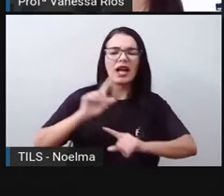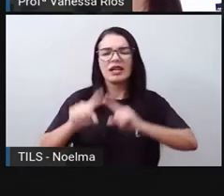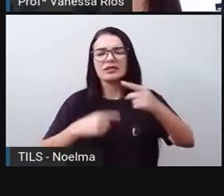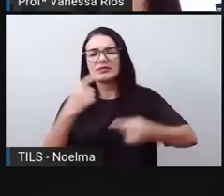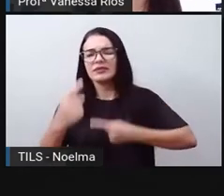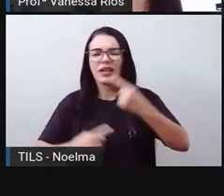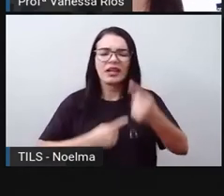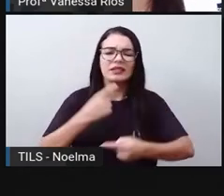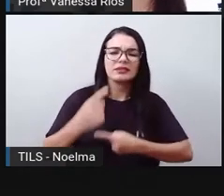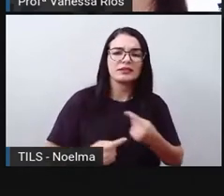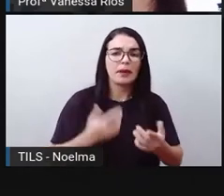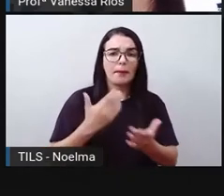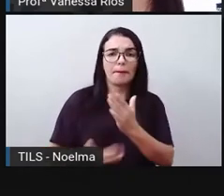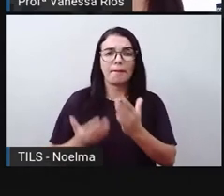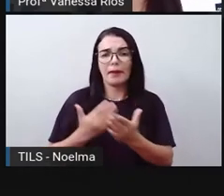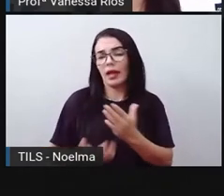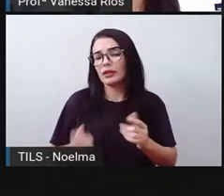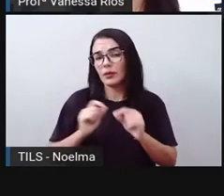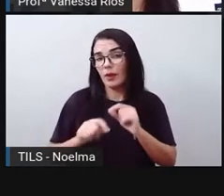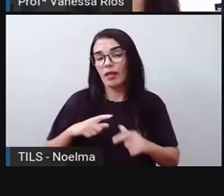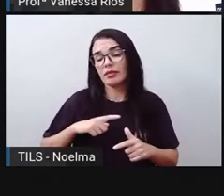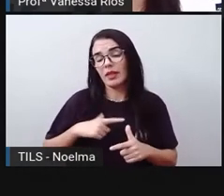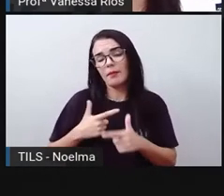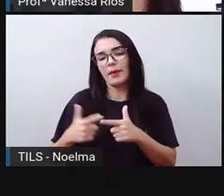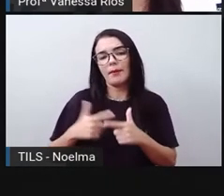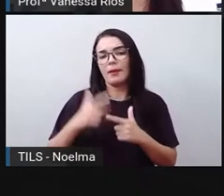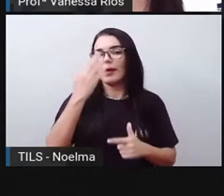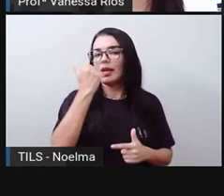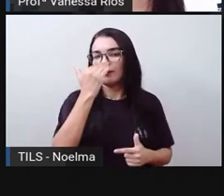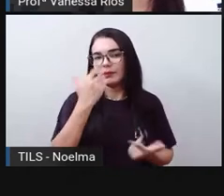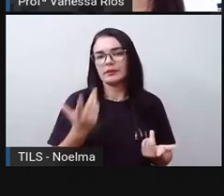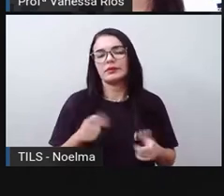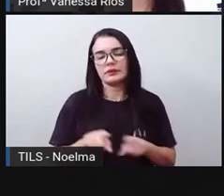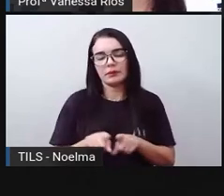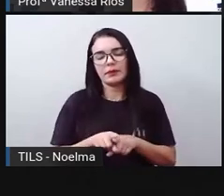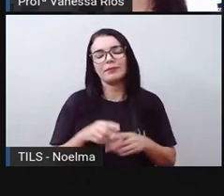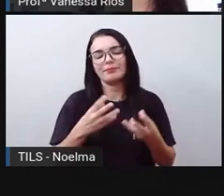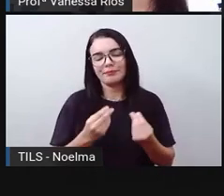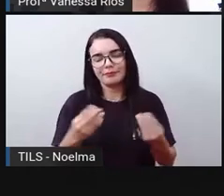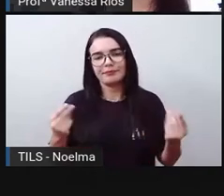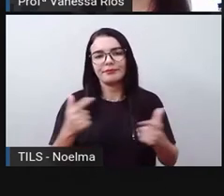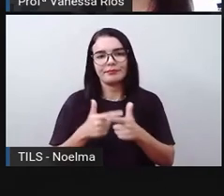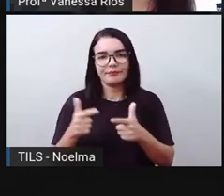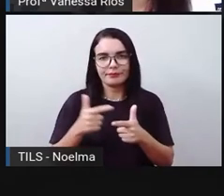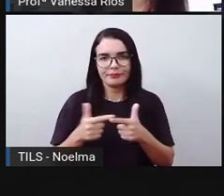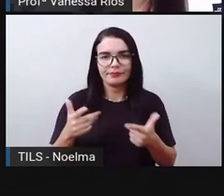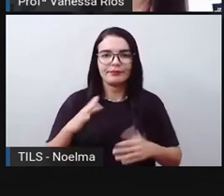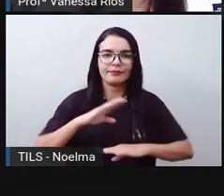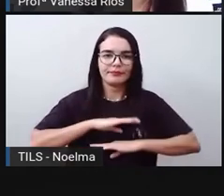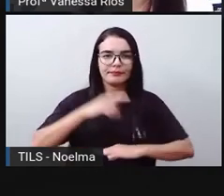com vários problemas alimentares, com vários distúrbios alimentares.